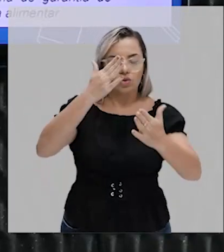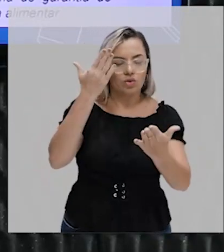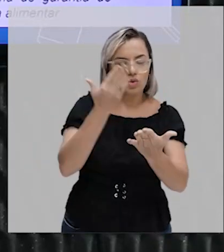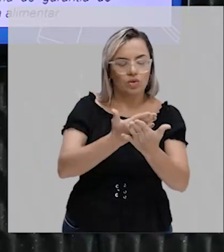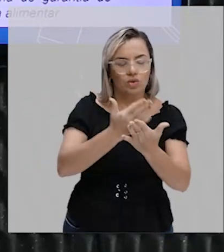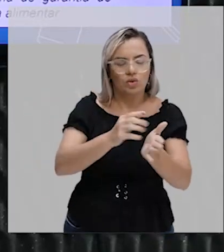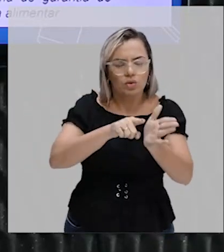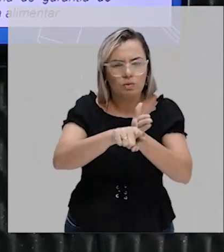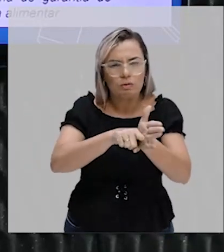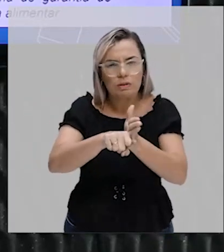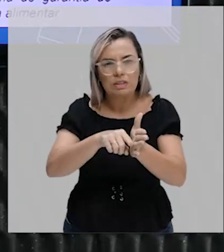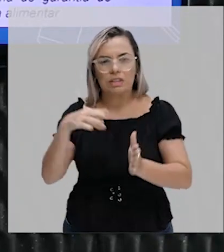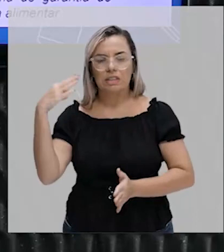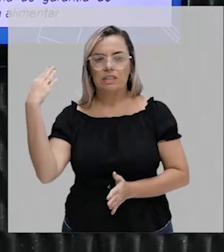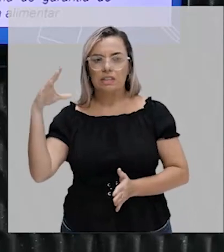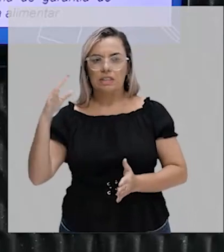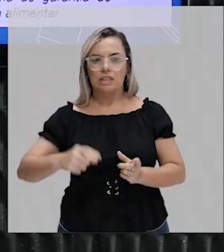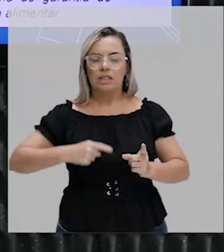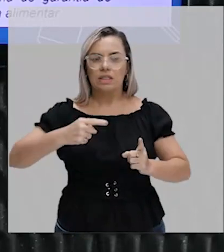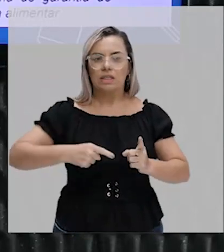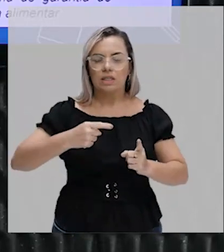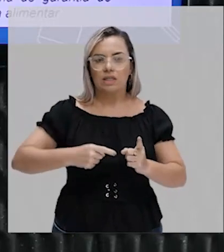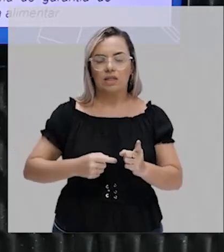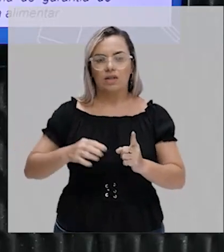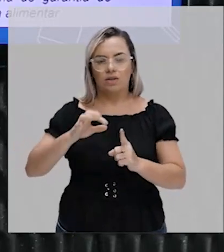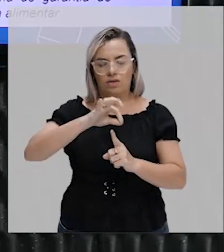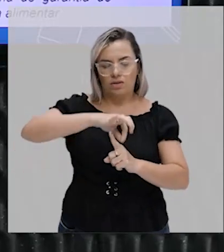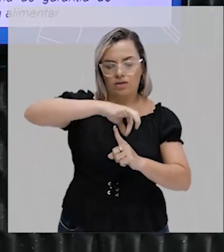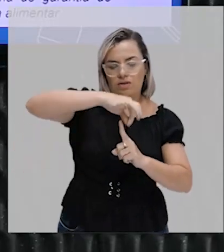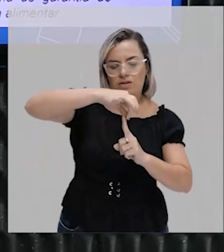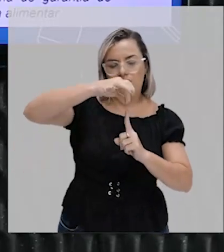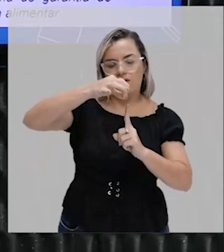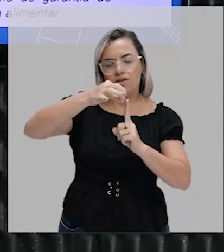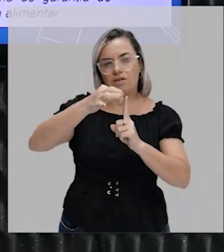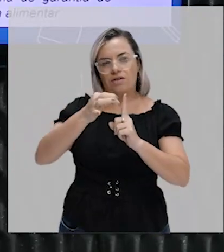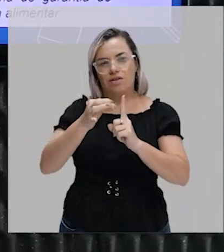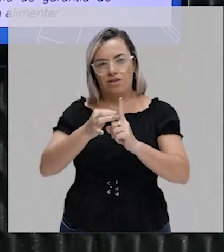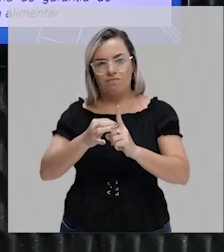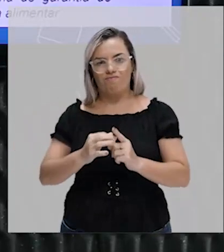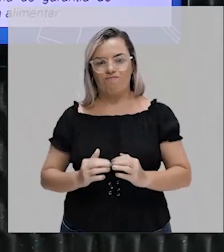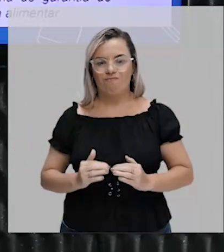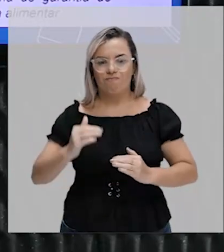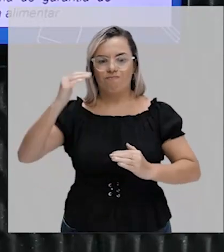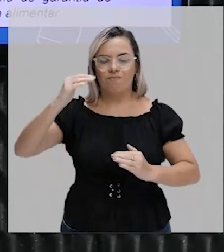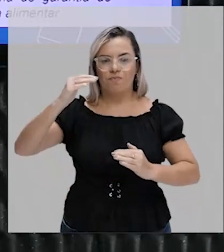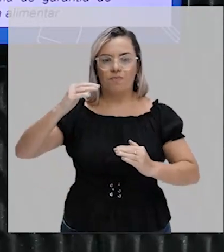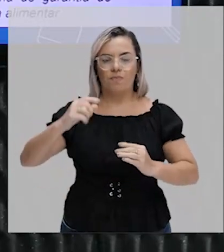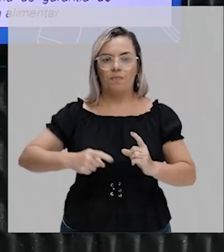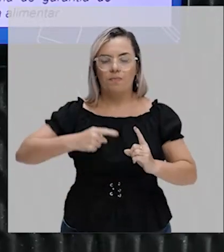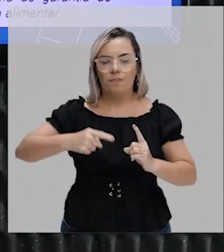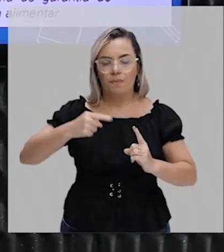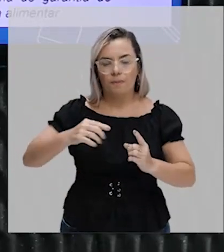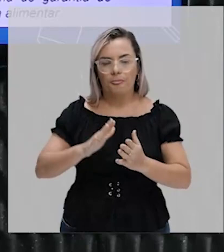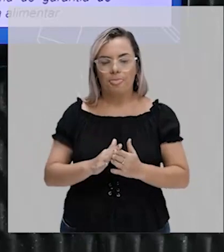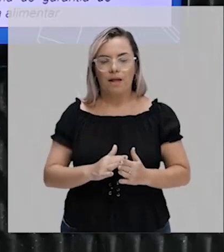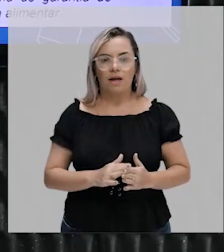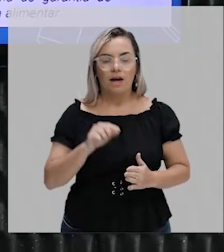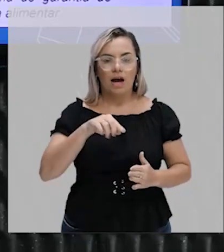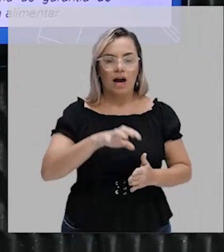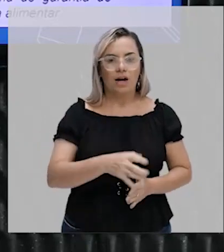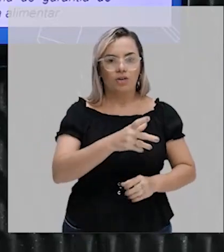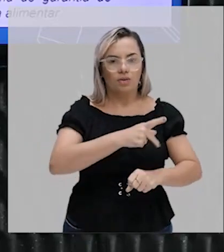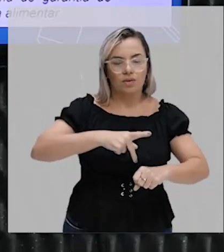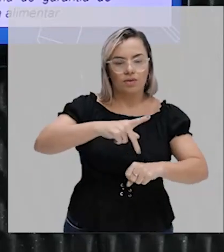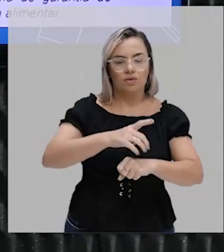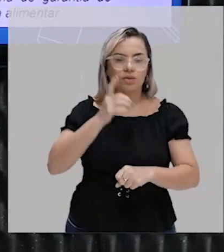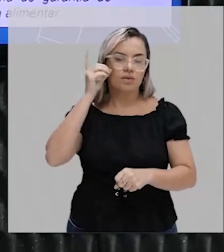tá, acerca da produção de trigo, buscando aí aumentar a produtividade. Este processo vai ocorrer inicialmente nos Estados Unidos e também no